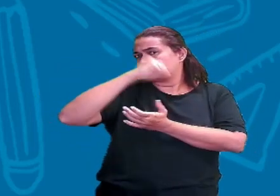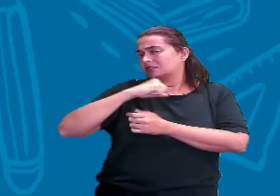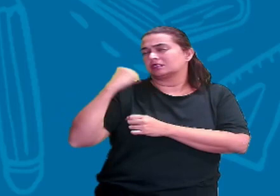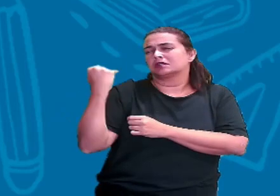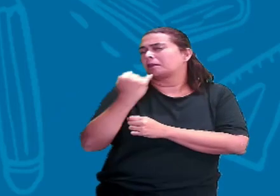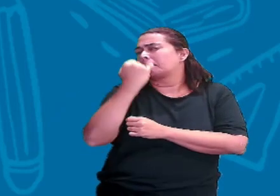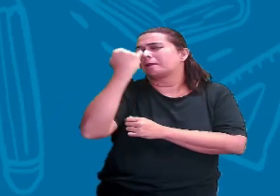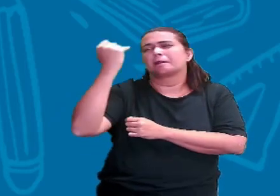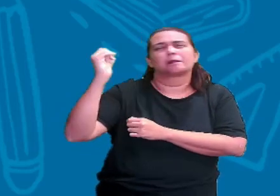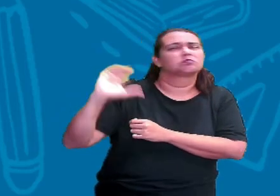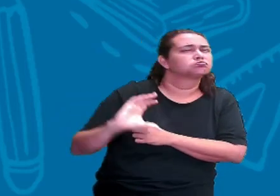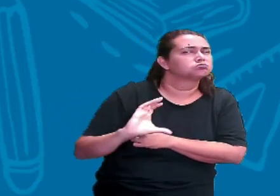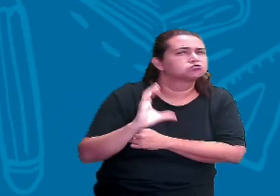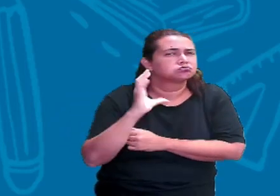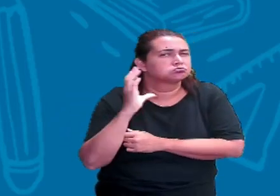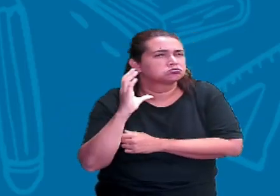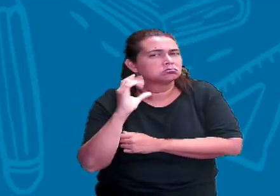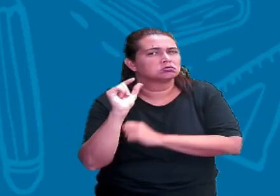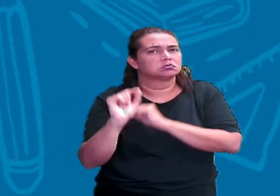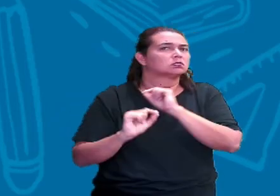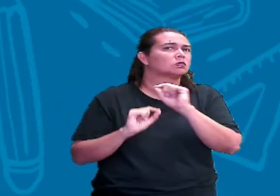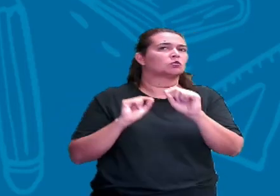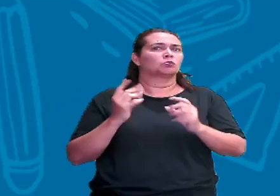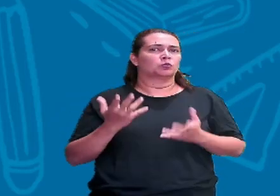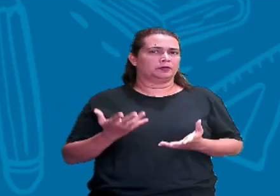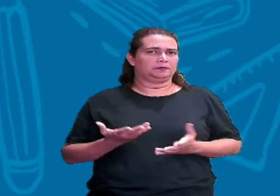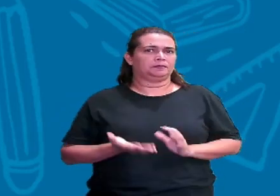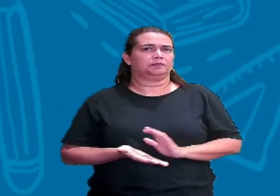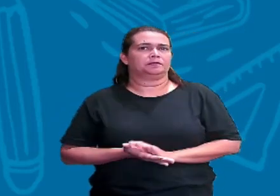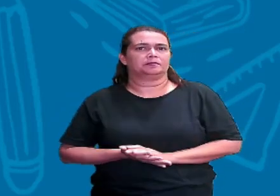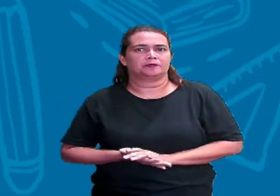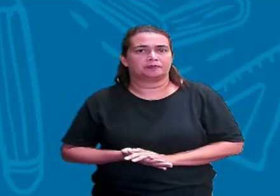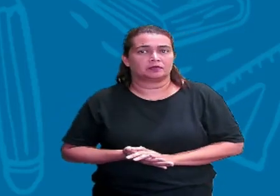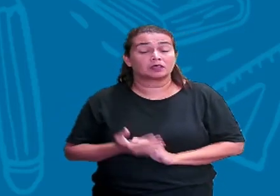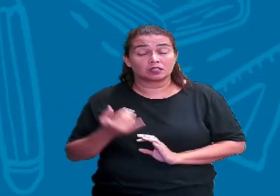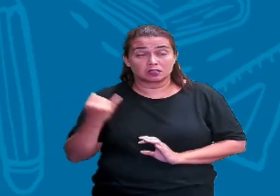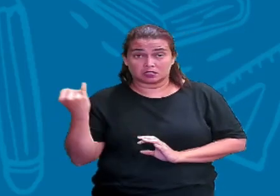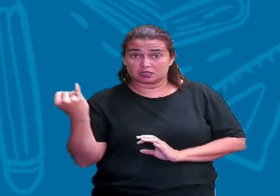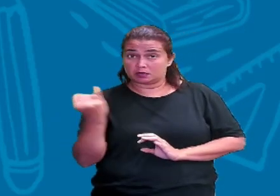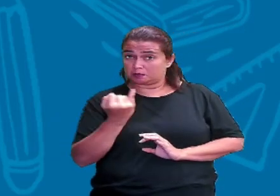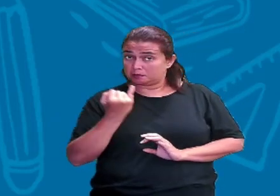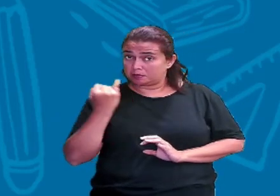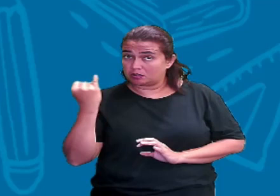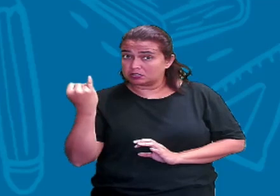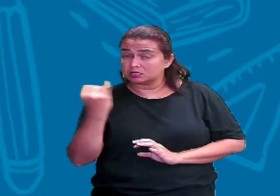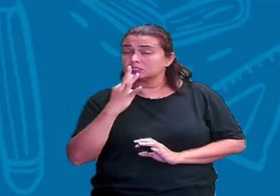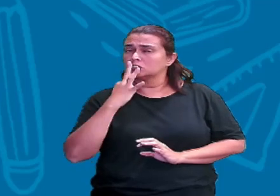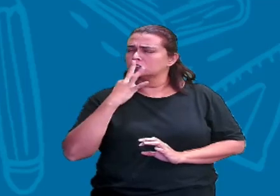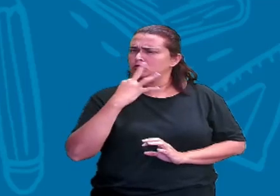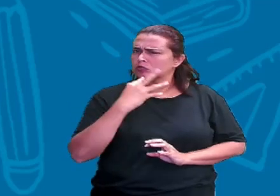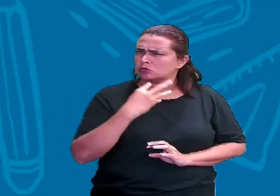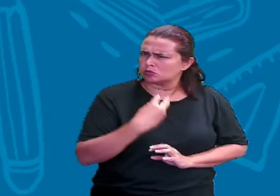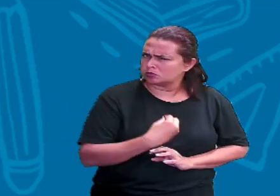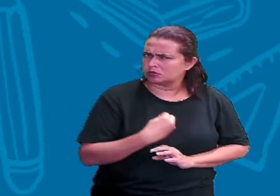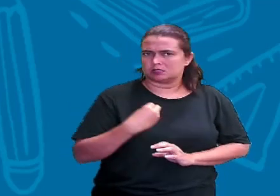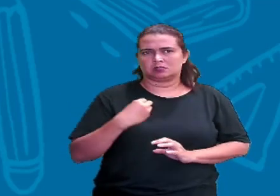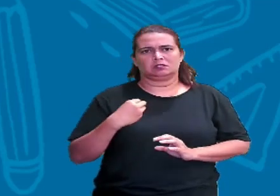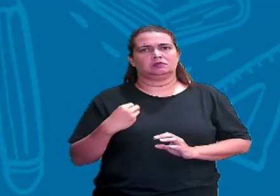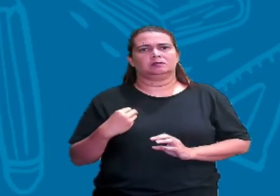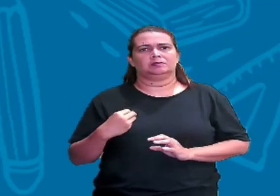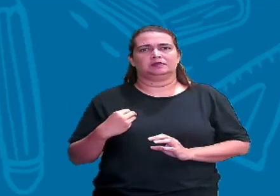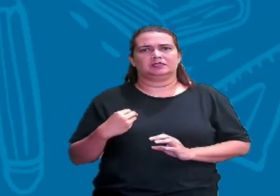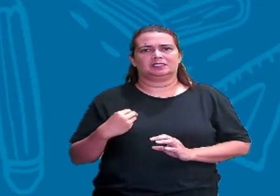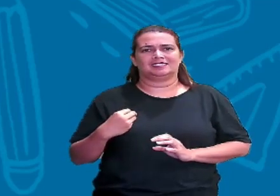ciência? Como o conhecimento da geografia é útil às pessoas em sua vida cotidiana, porque